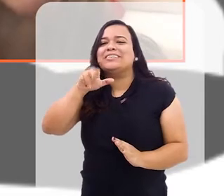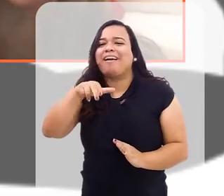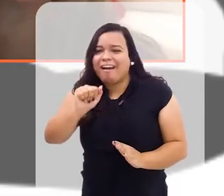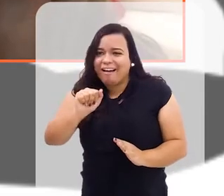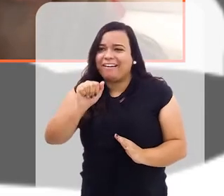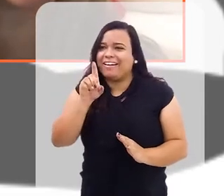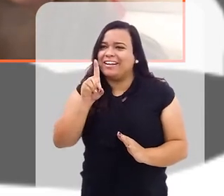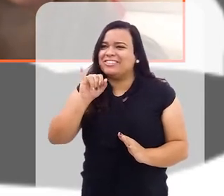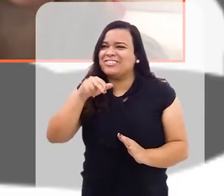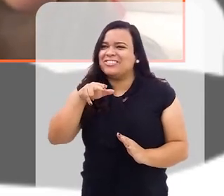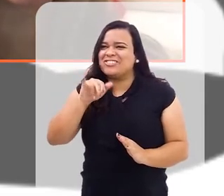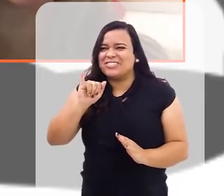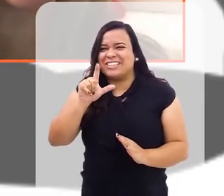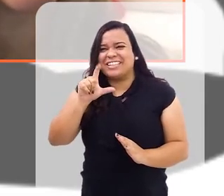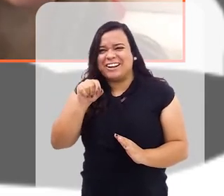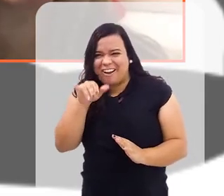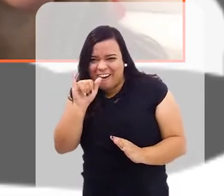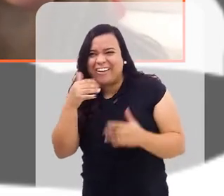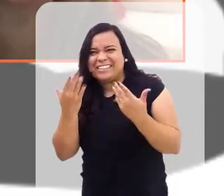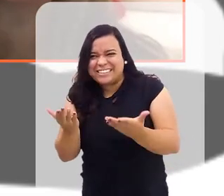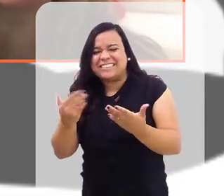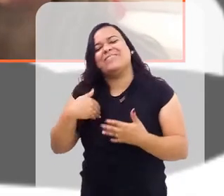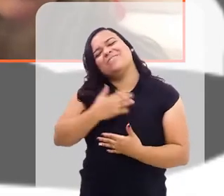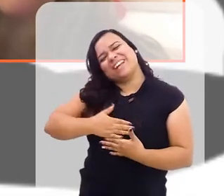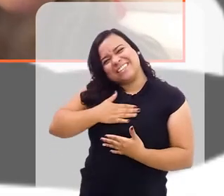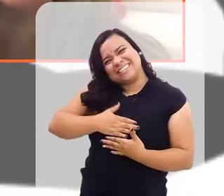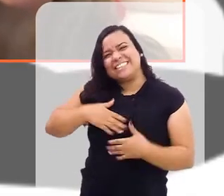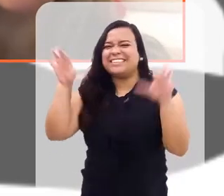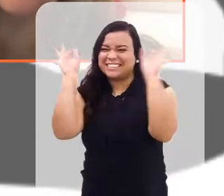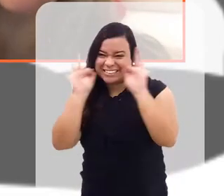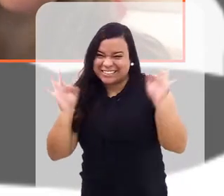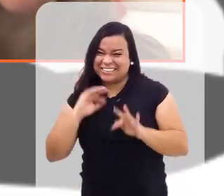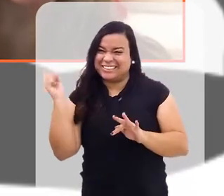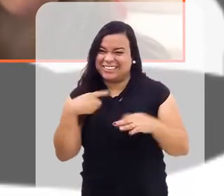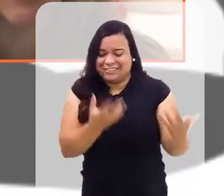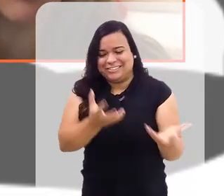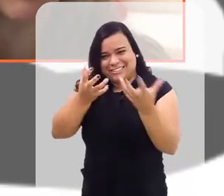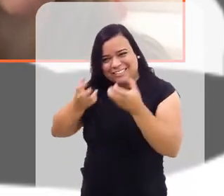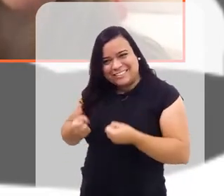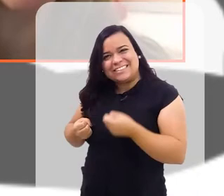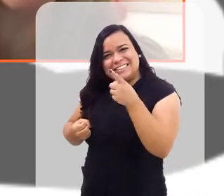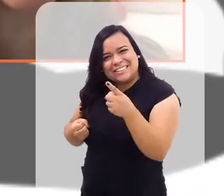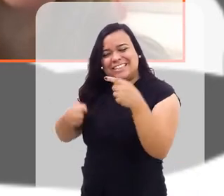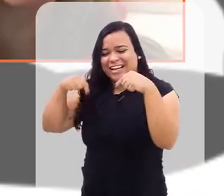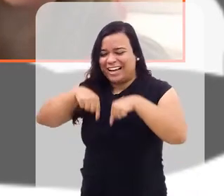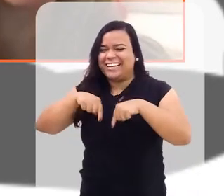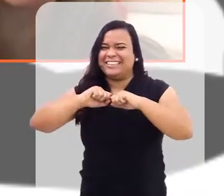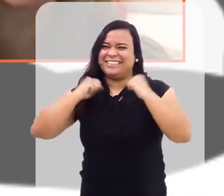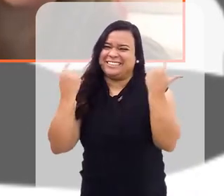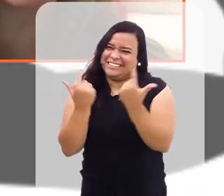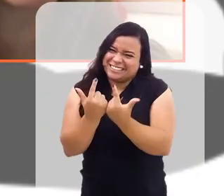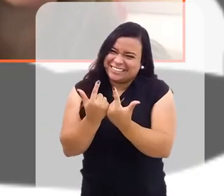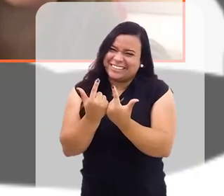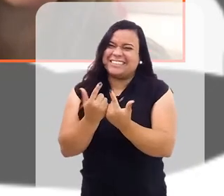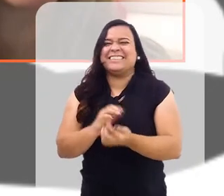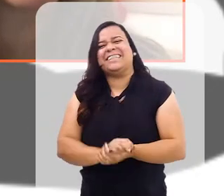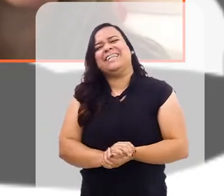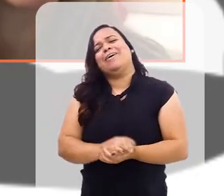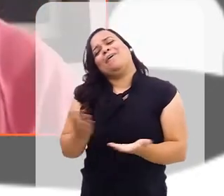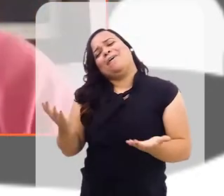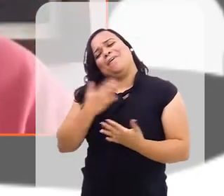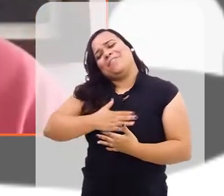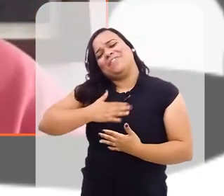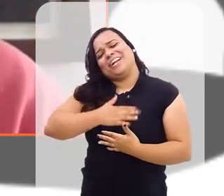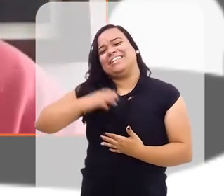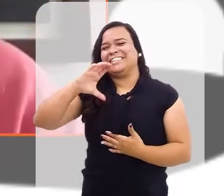Muito prazer, Luciana. Que alegria te receber aqui virtualmente nos estúdios da TV Alerj. Muito prazer,